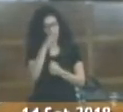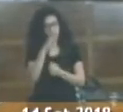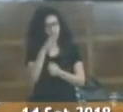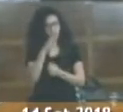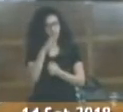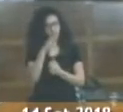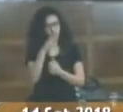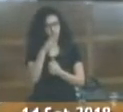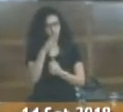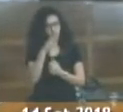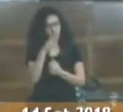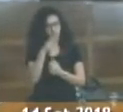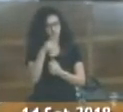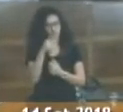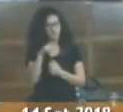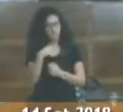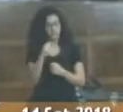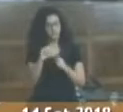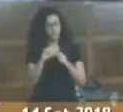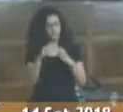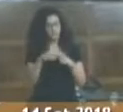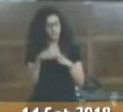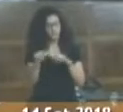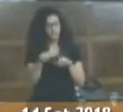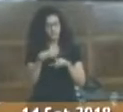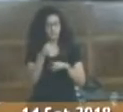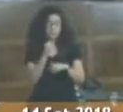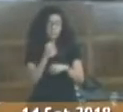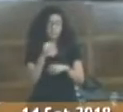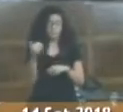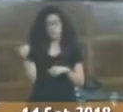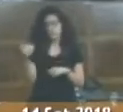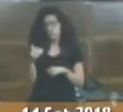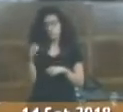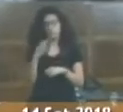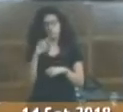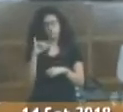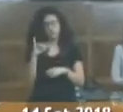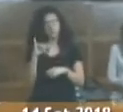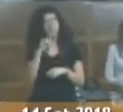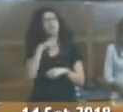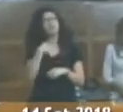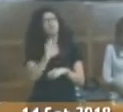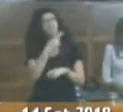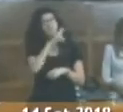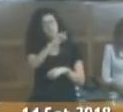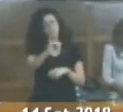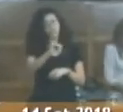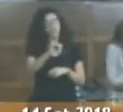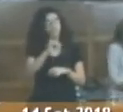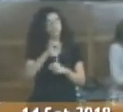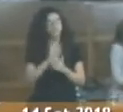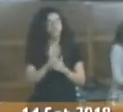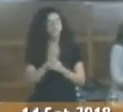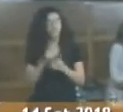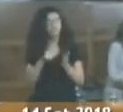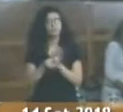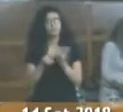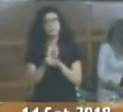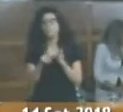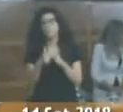desisto. Nós vamos montar esse grupo de trabalho. Se eles não vêm na nossa audiência, a gente vai até eles para questioná-los lá sem problema